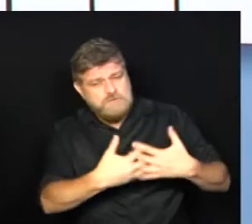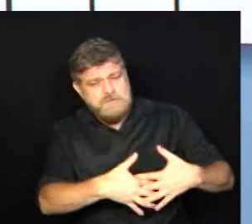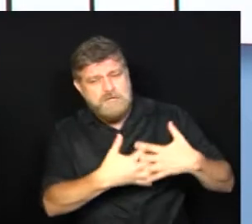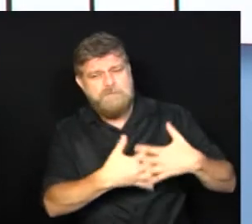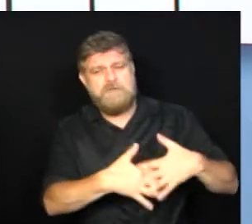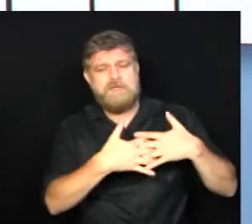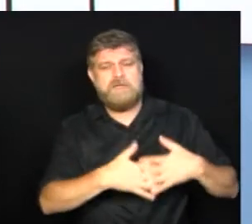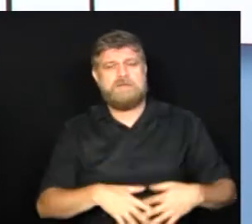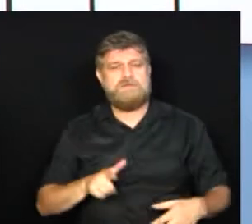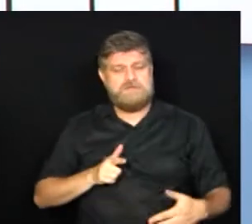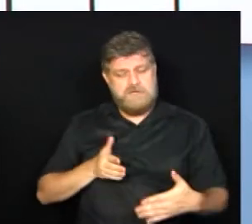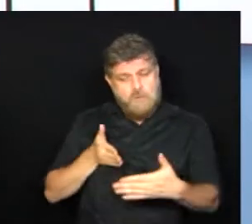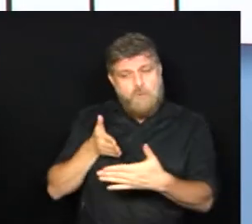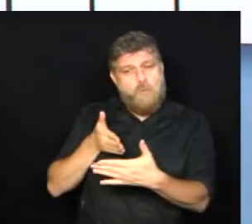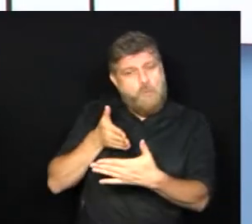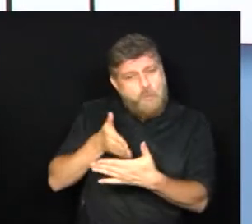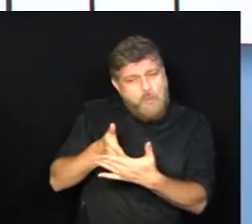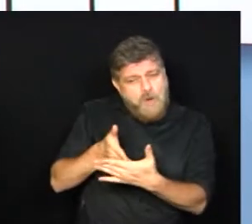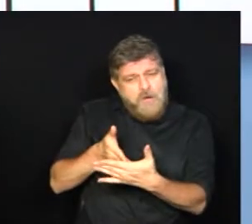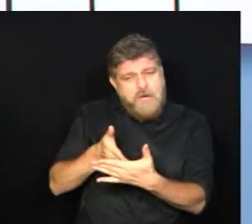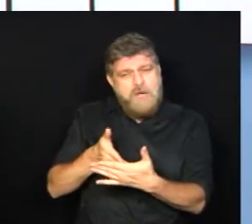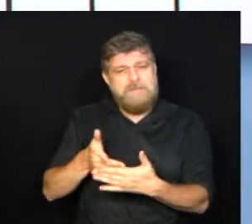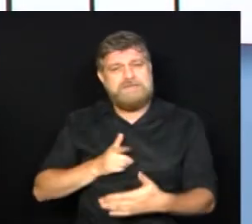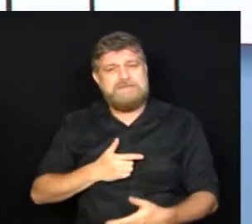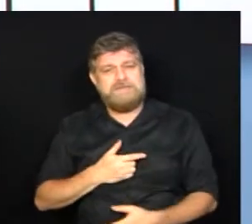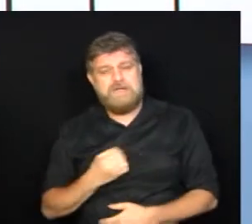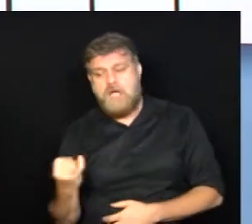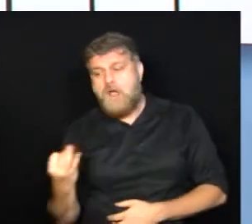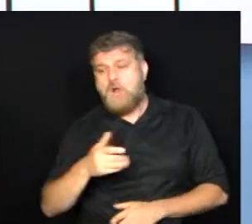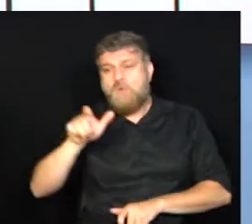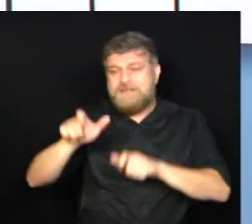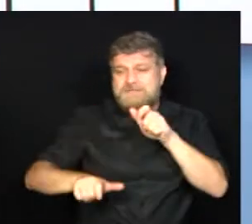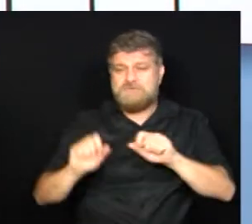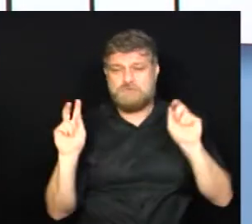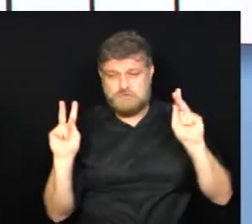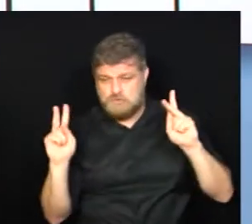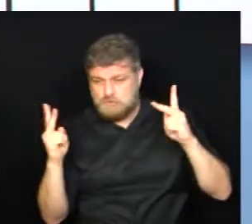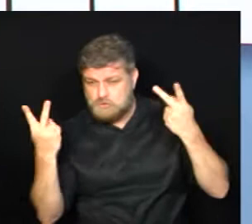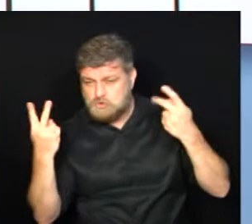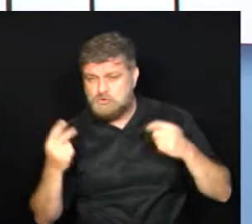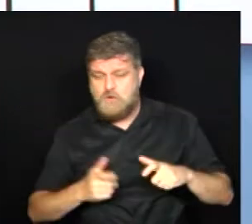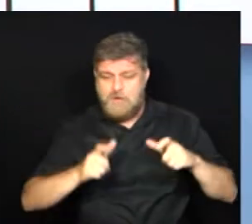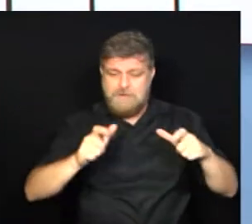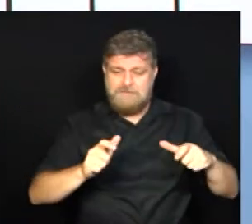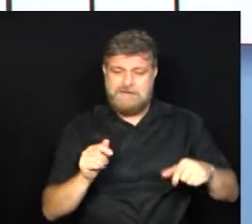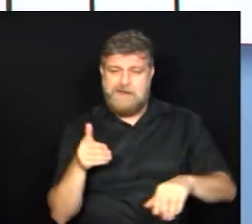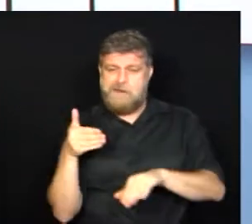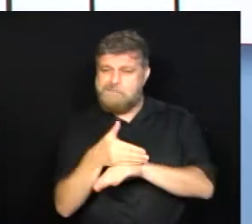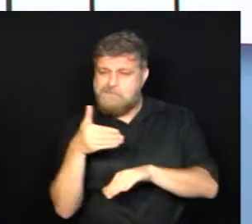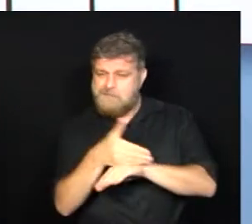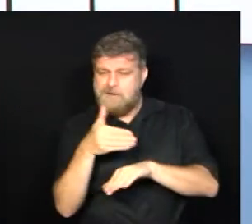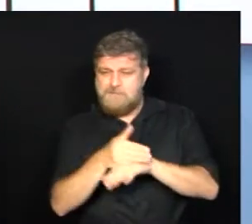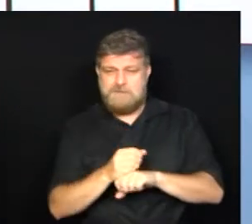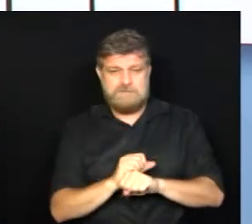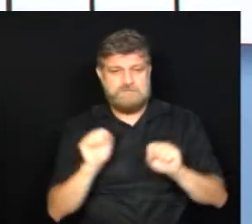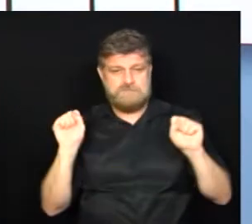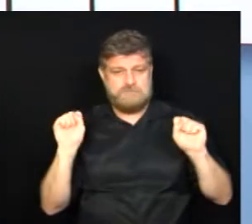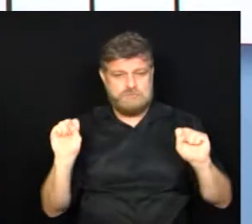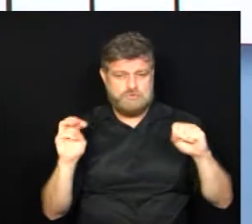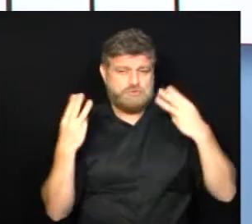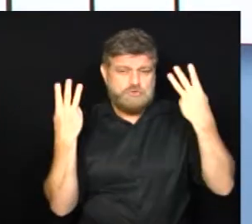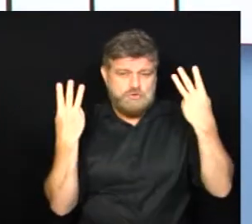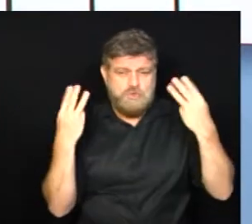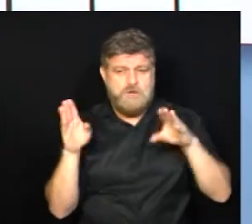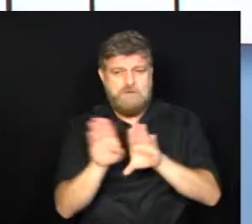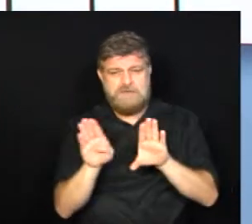da limitação também de capacidade pública em shoppings, em estabelecimentos. Os shows e outros